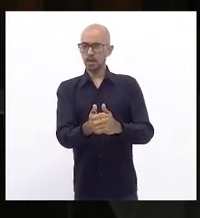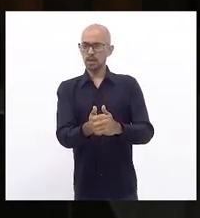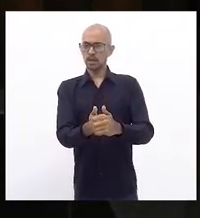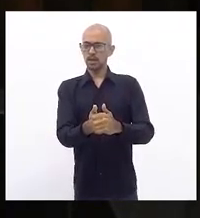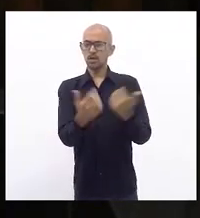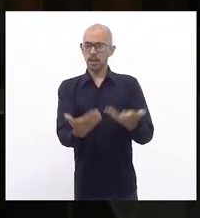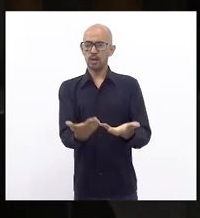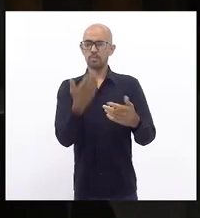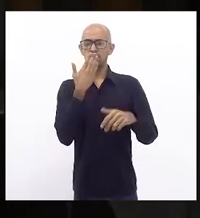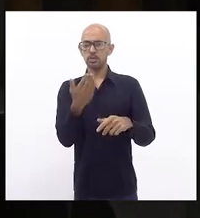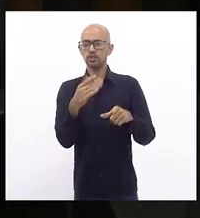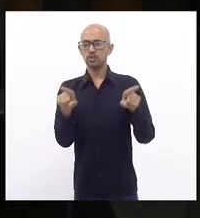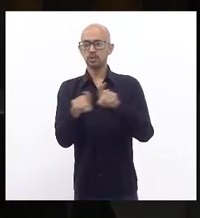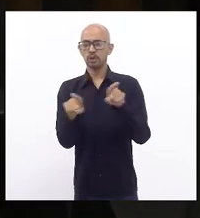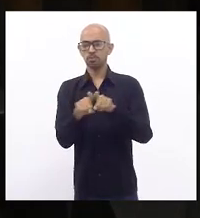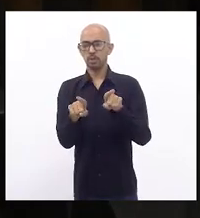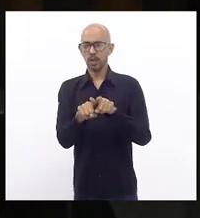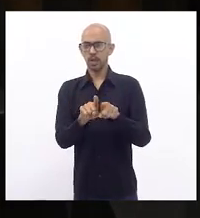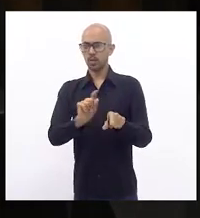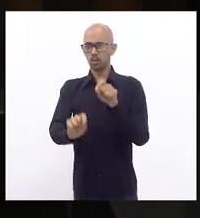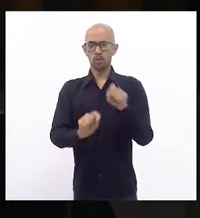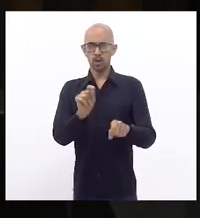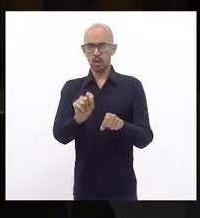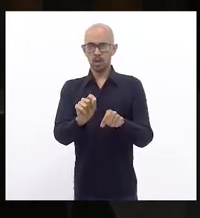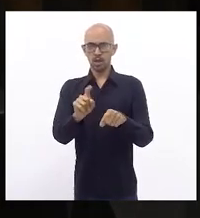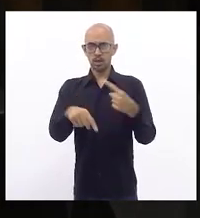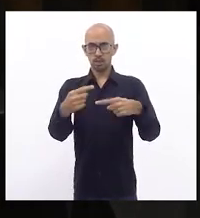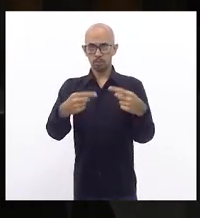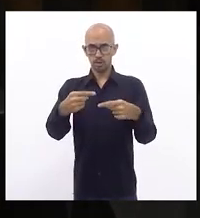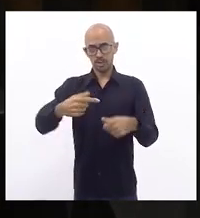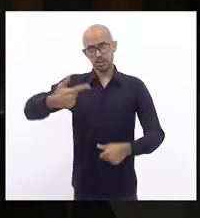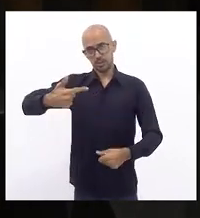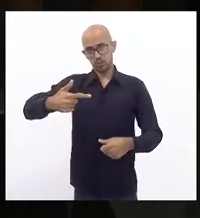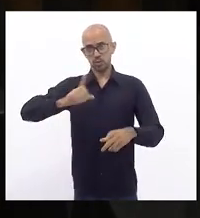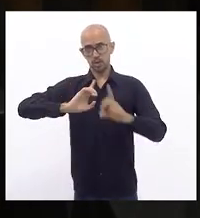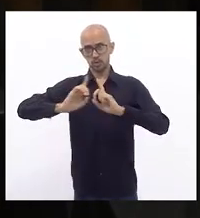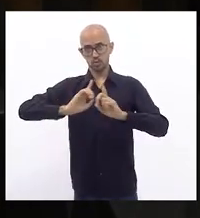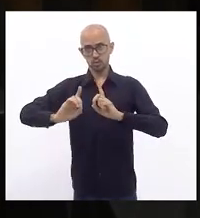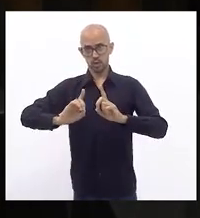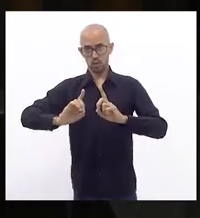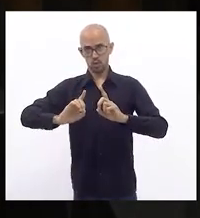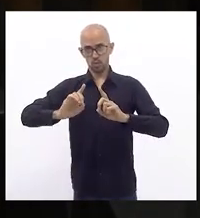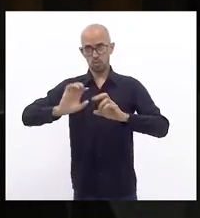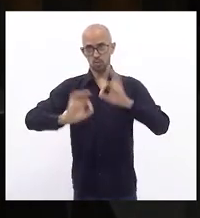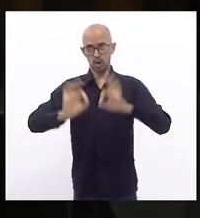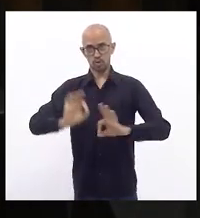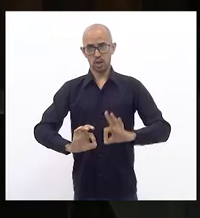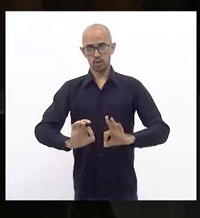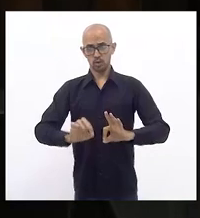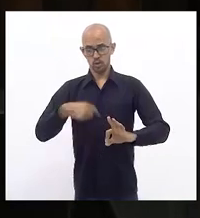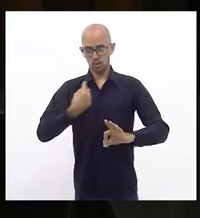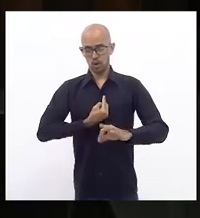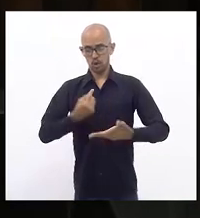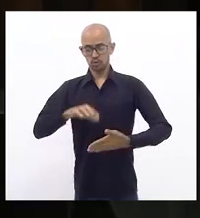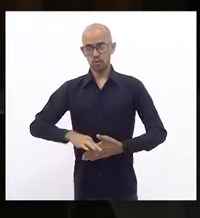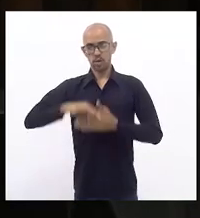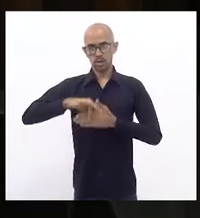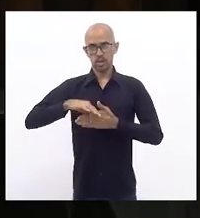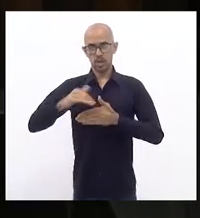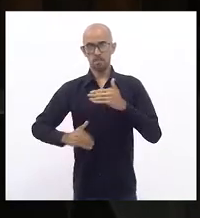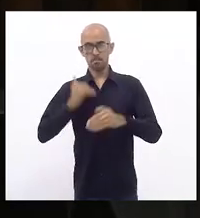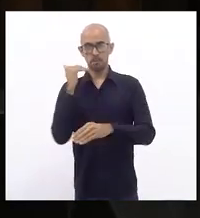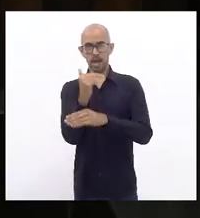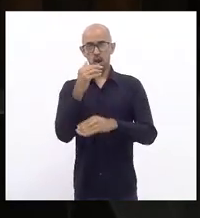aqui que, após a segunda discussão desse projeto, o nosso grande líder,